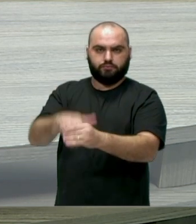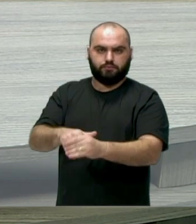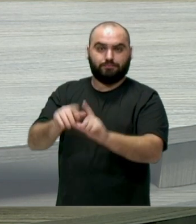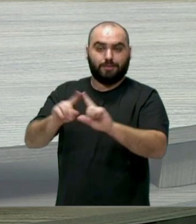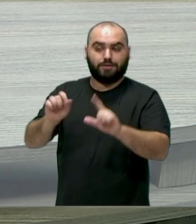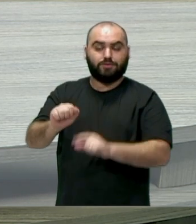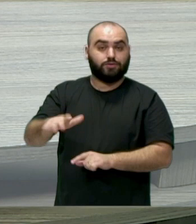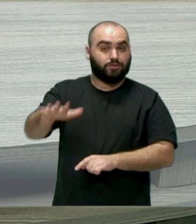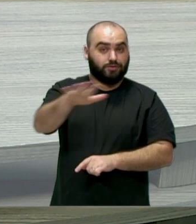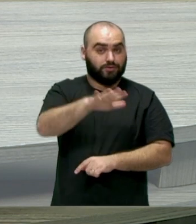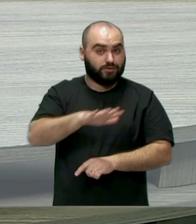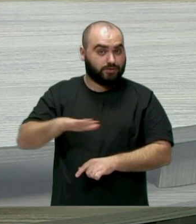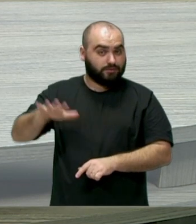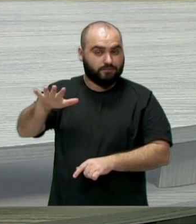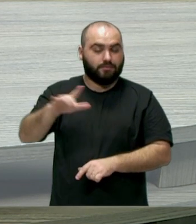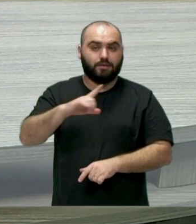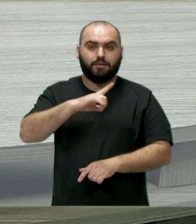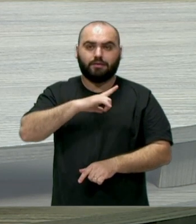geral, houve